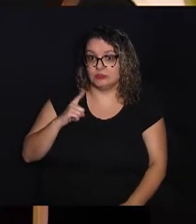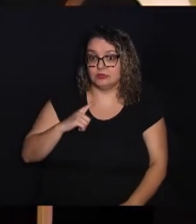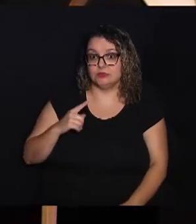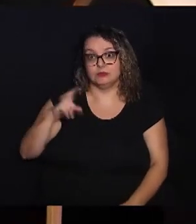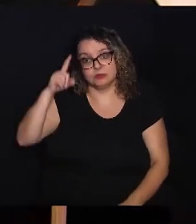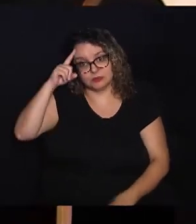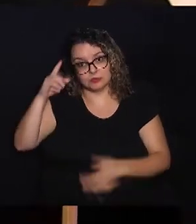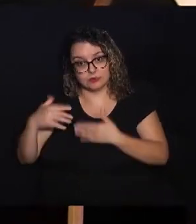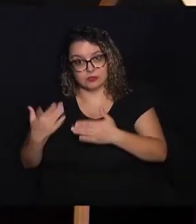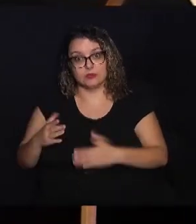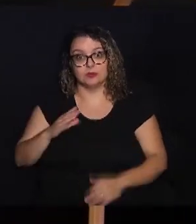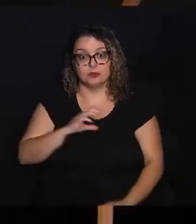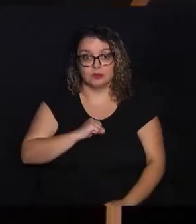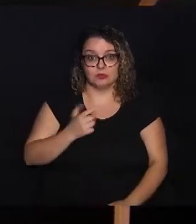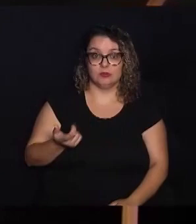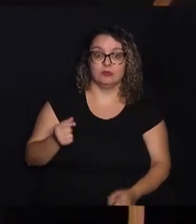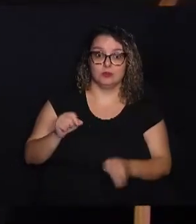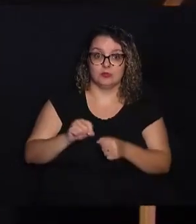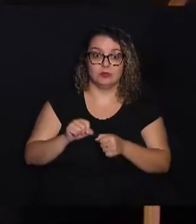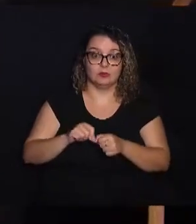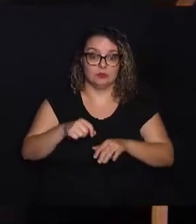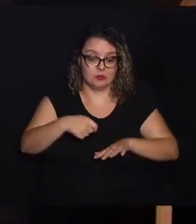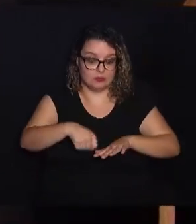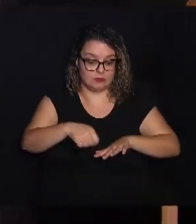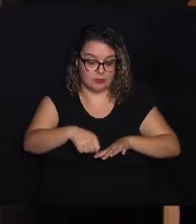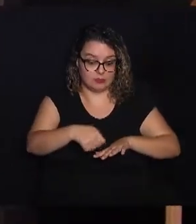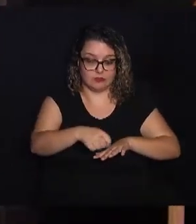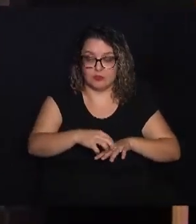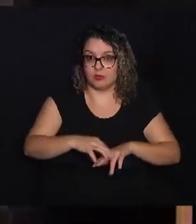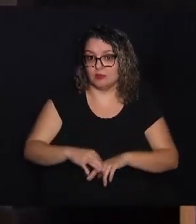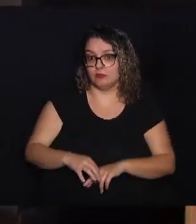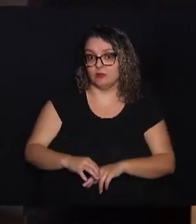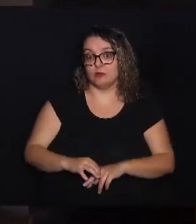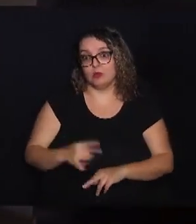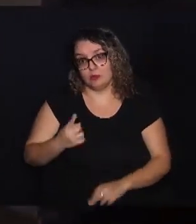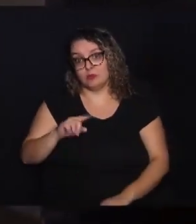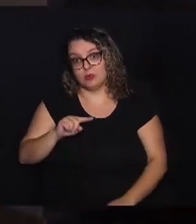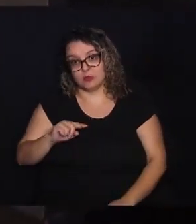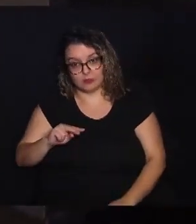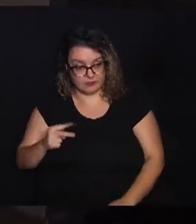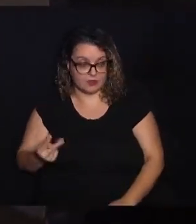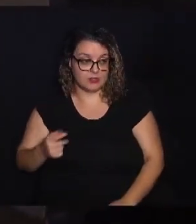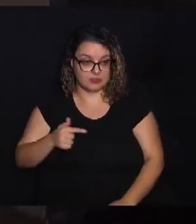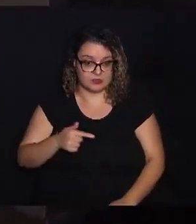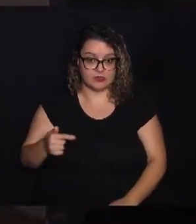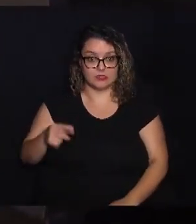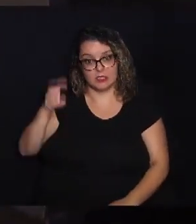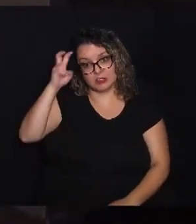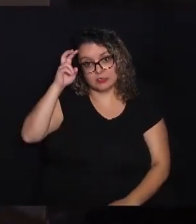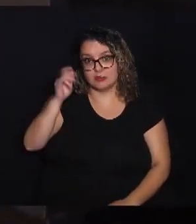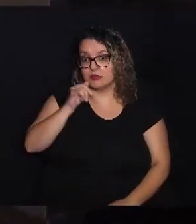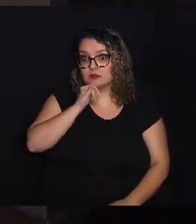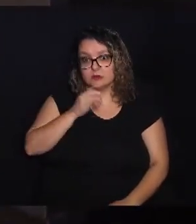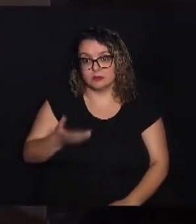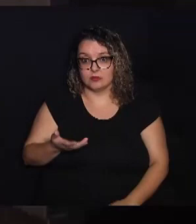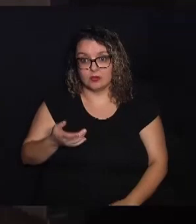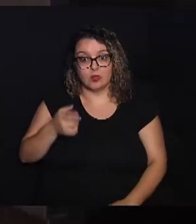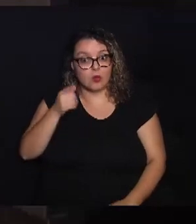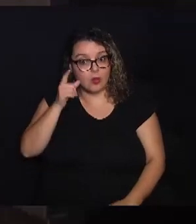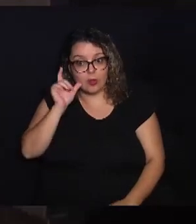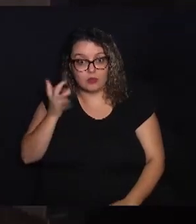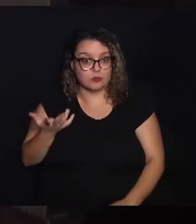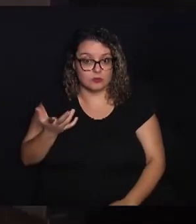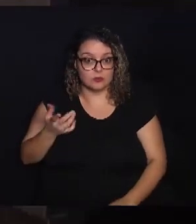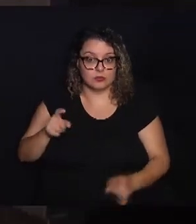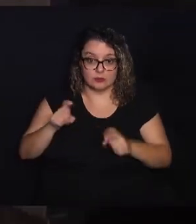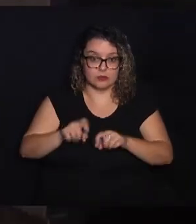rotinas que eu gosto, assim, eu faço unha pelo menos uma vez por semana, nas quintas-feiras. Ontem o